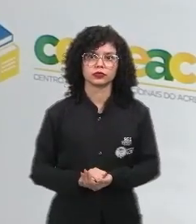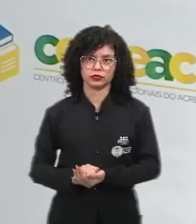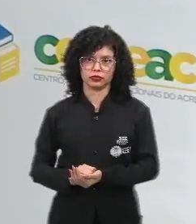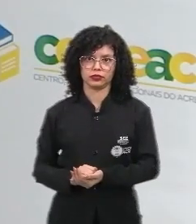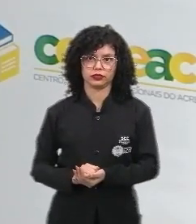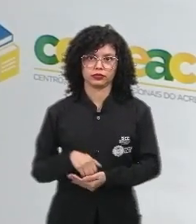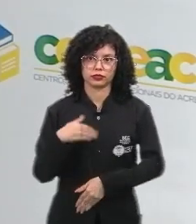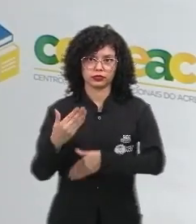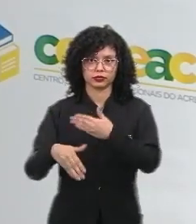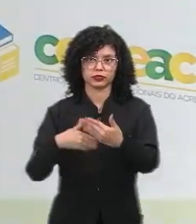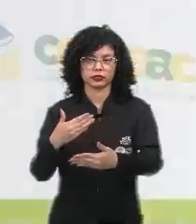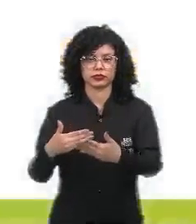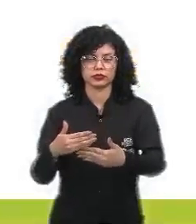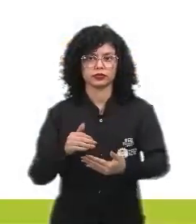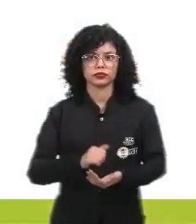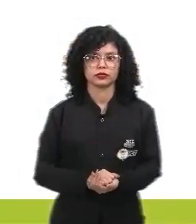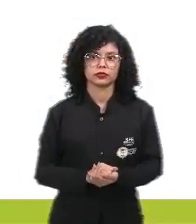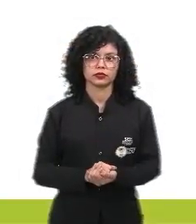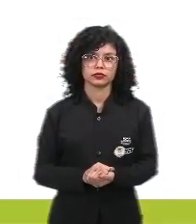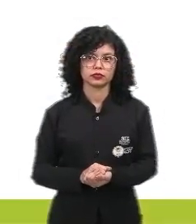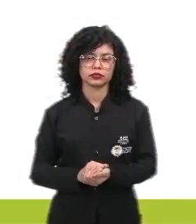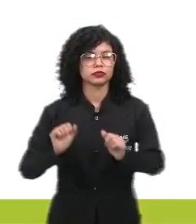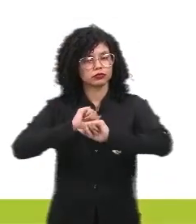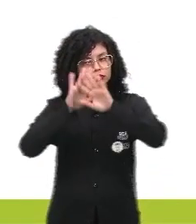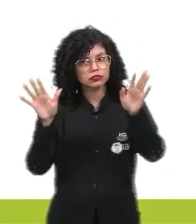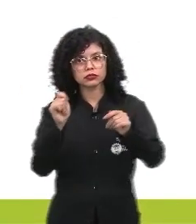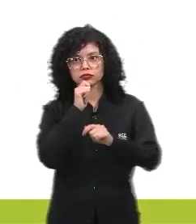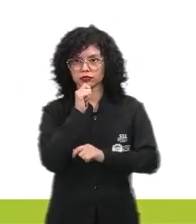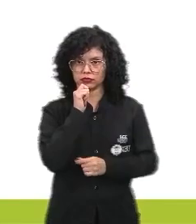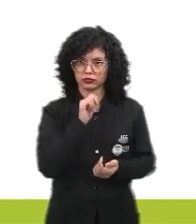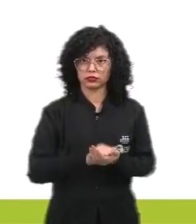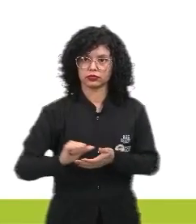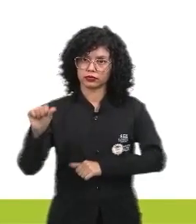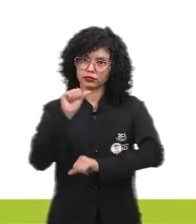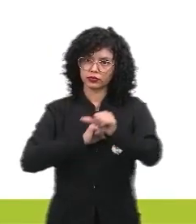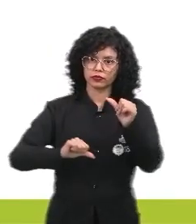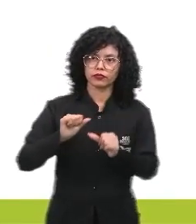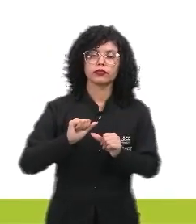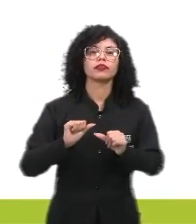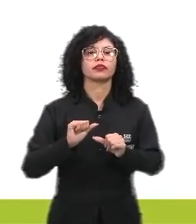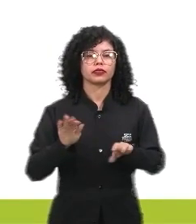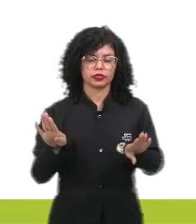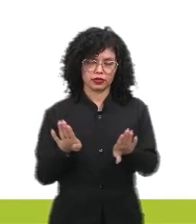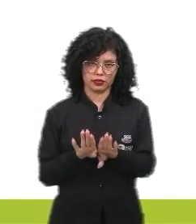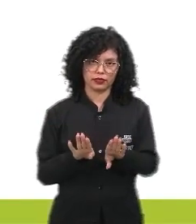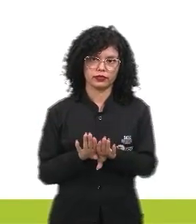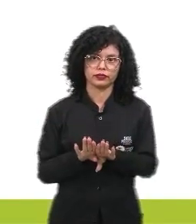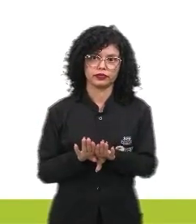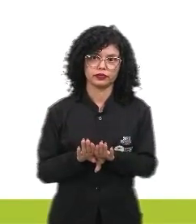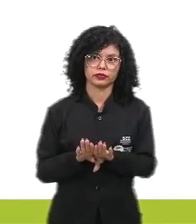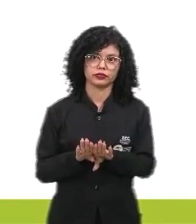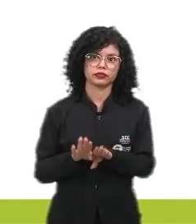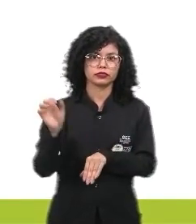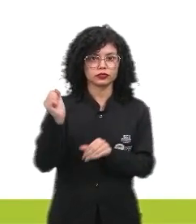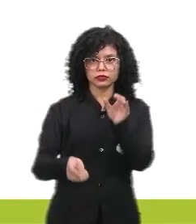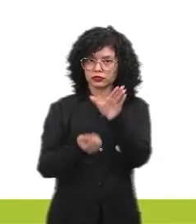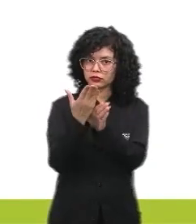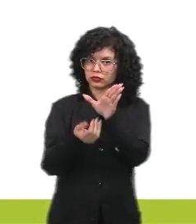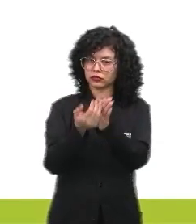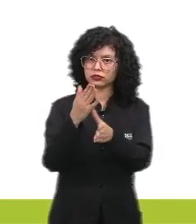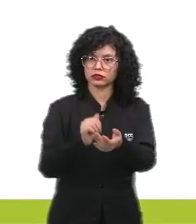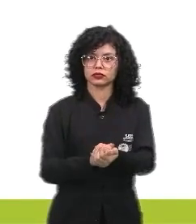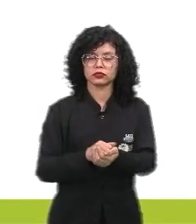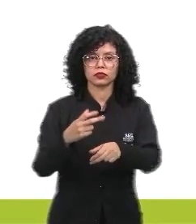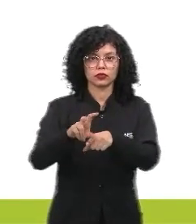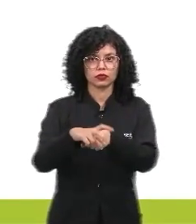desse desenvolvimento tecnológico? Claro que nós temos a mudança e a transformação no modo de produzir. De